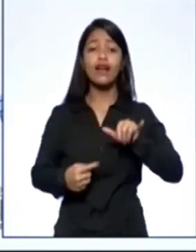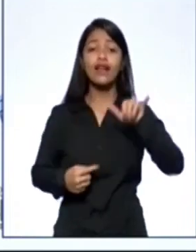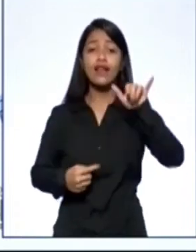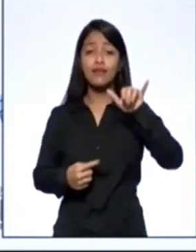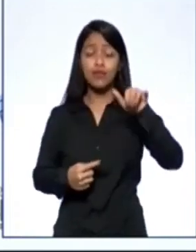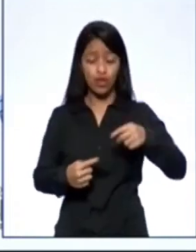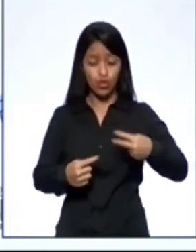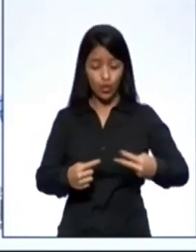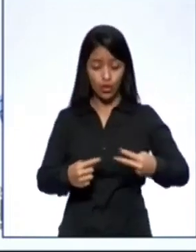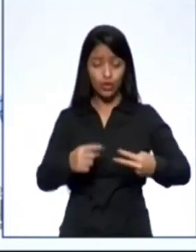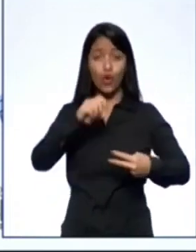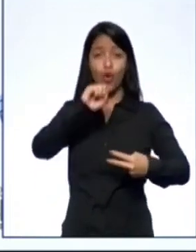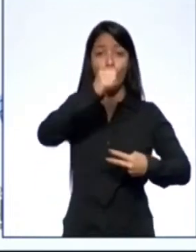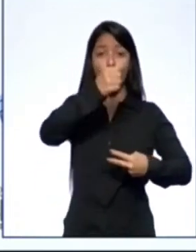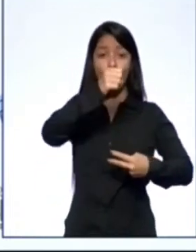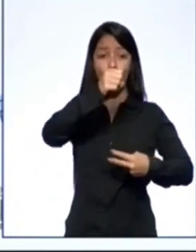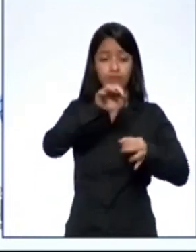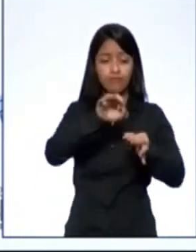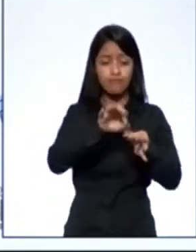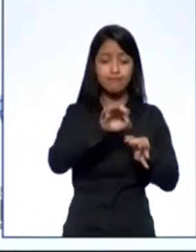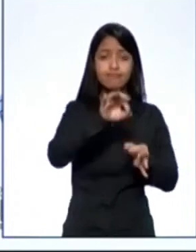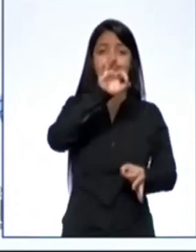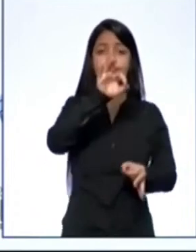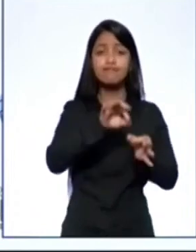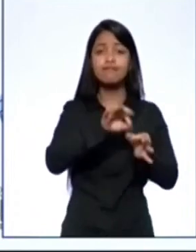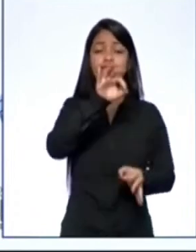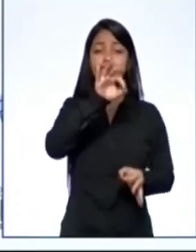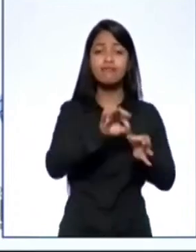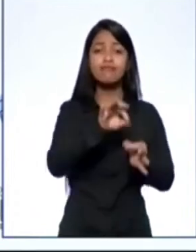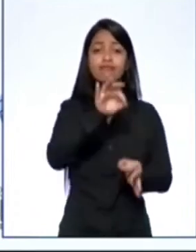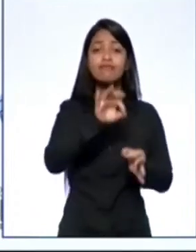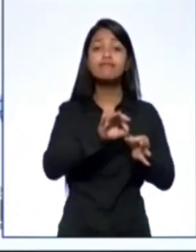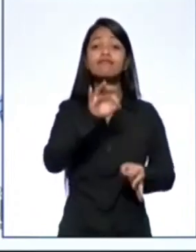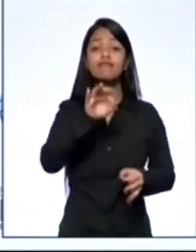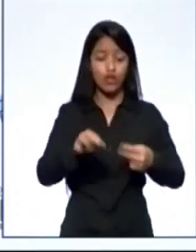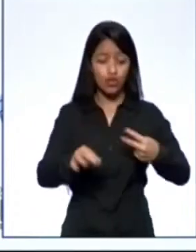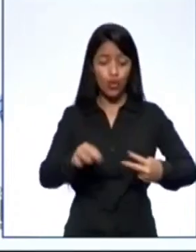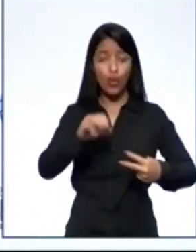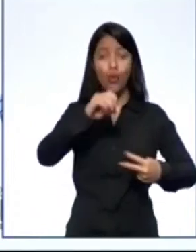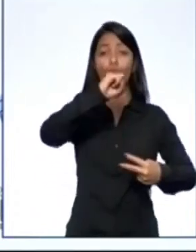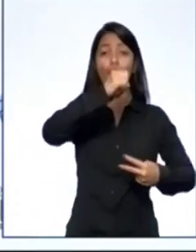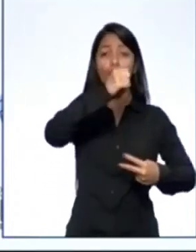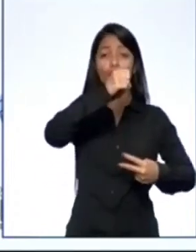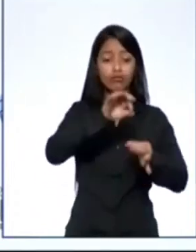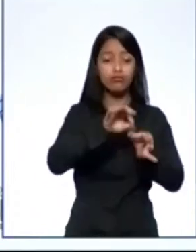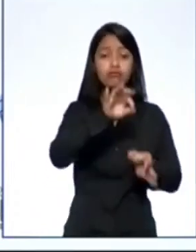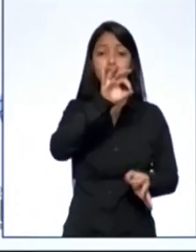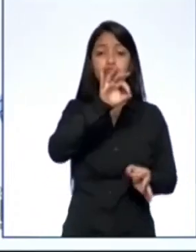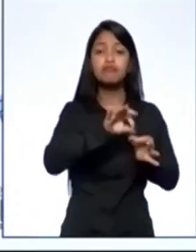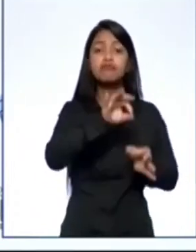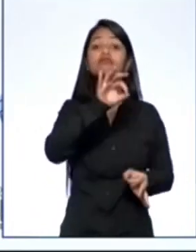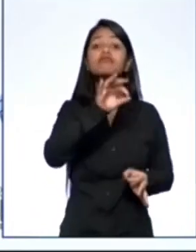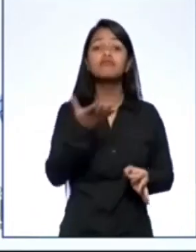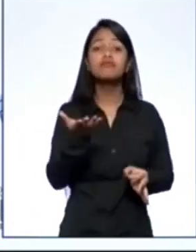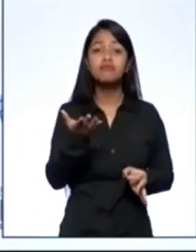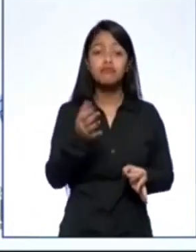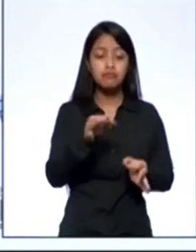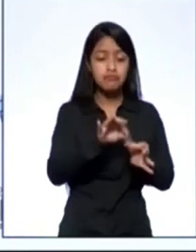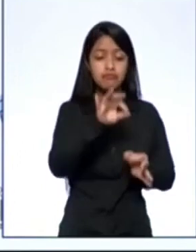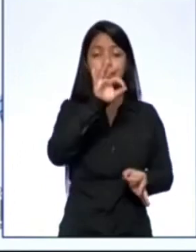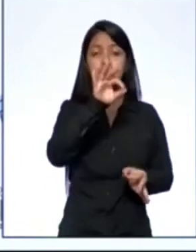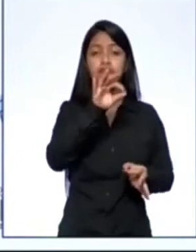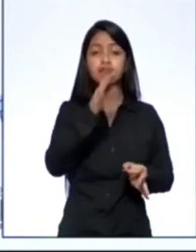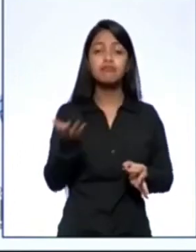do dois até hoje tem um monte de cobrir quanto vale o cateto fala com nós dois até 18 Qual é a